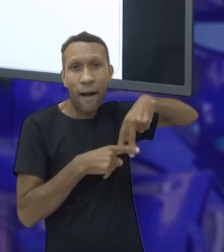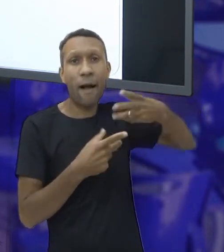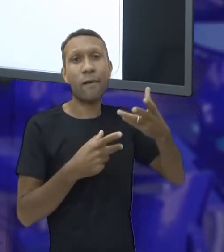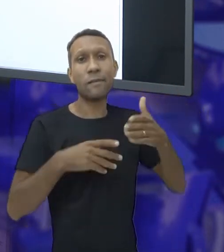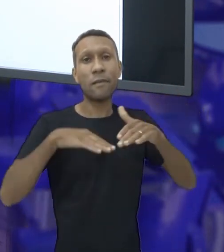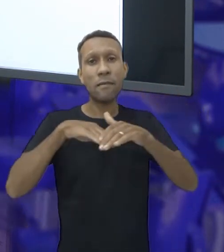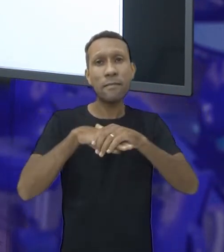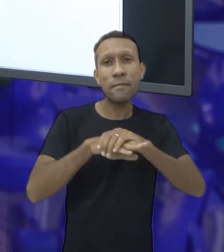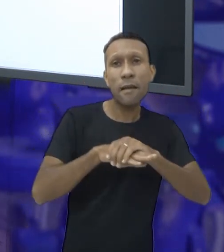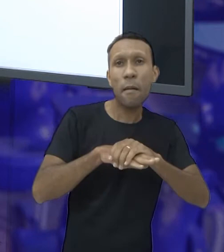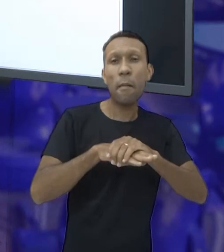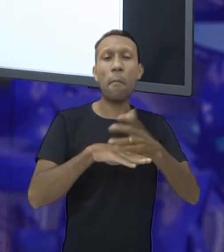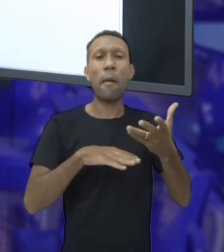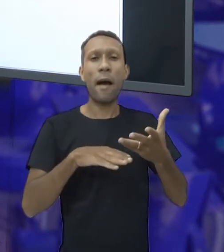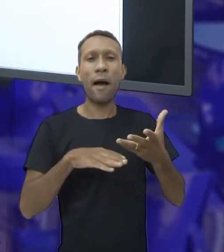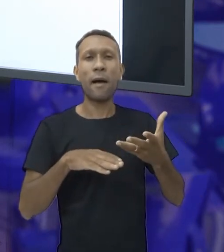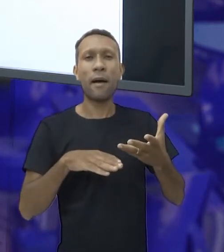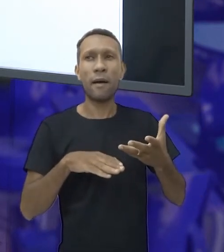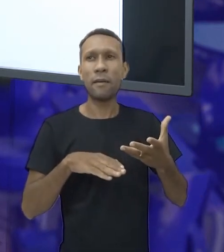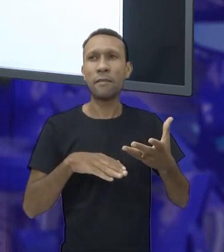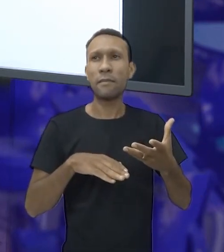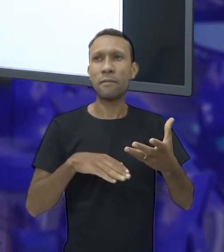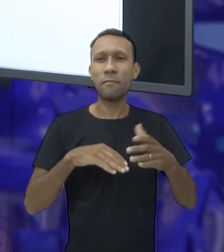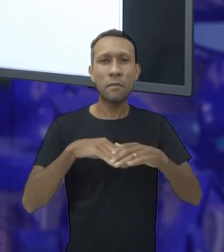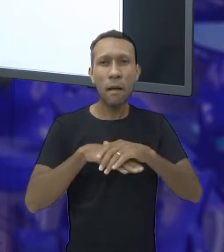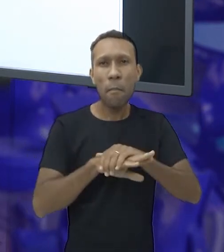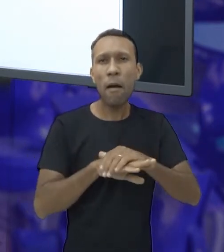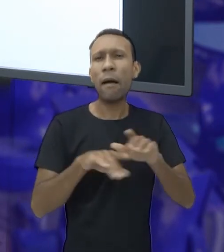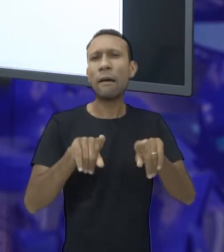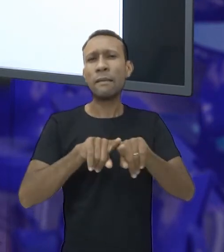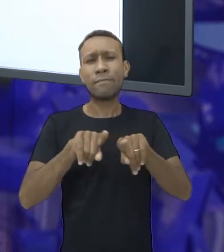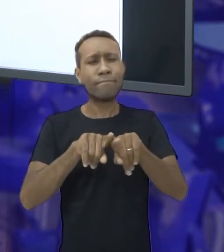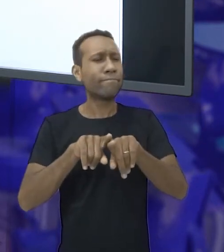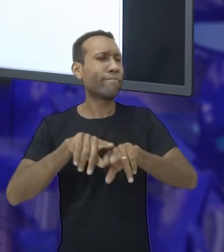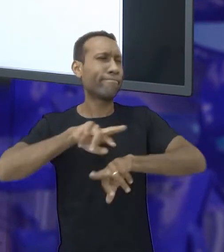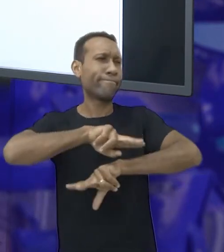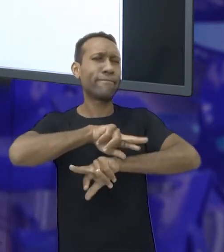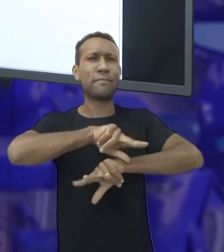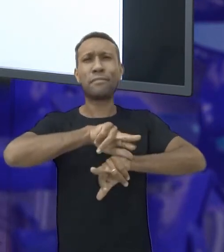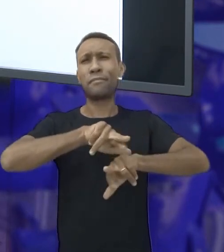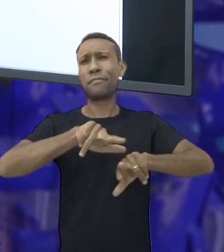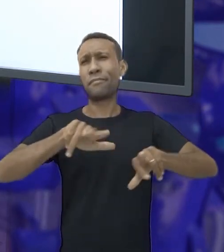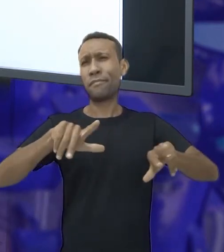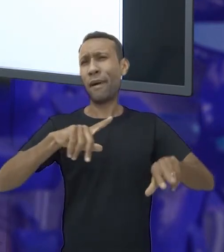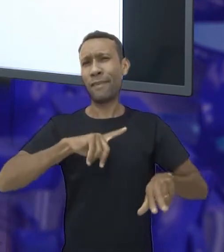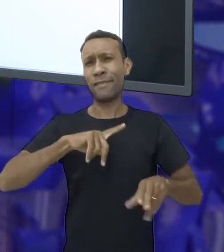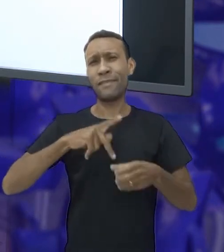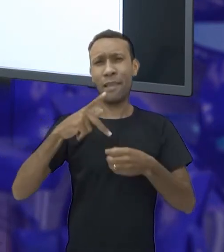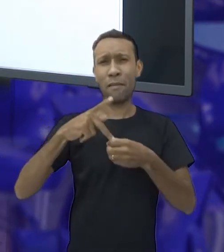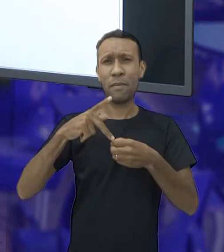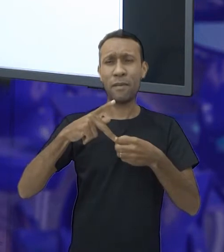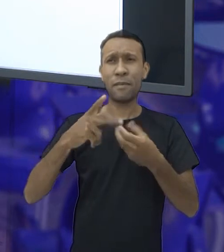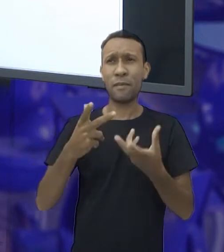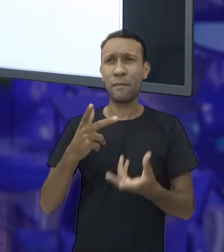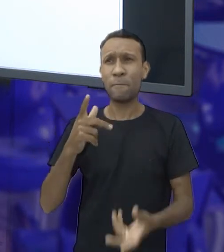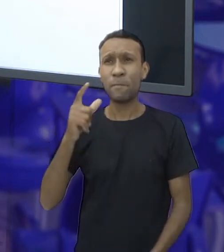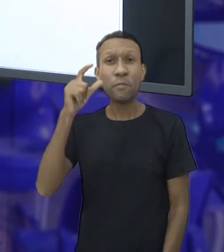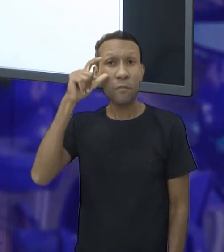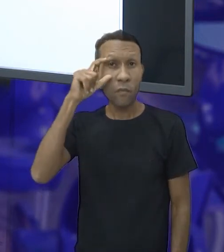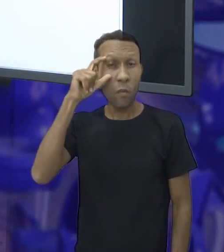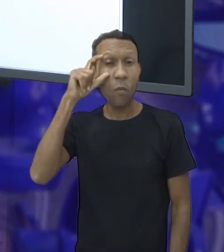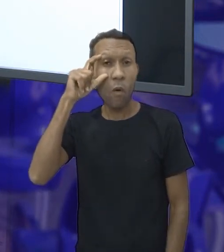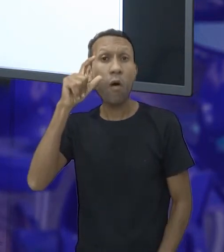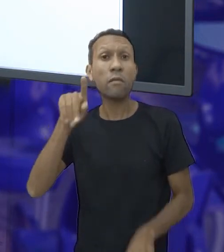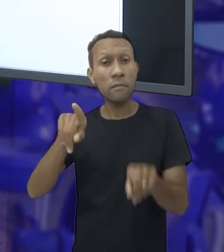O sapato, que tem borracha, e o cabedal, que é de nylon, é petróleo. O meu óculos, que é a lente em fibra